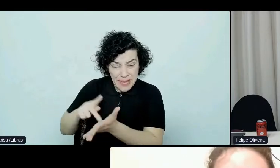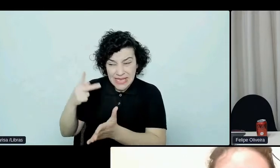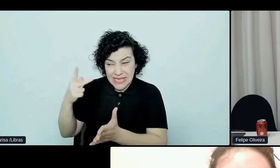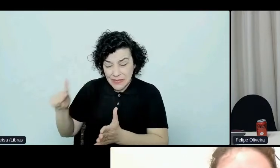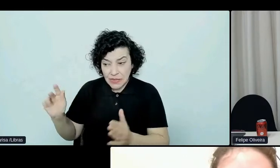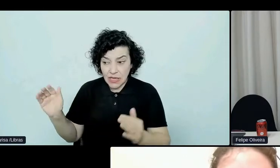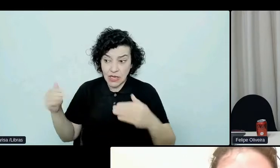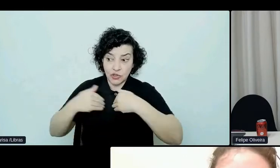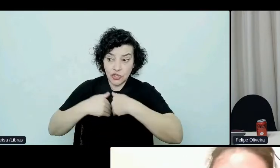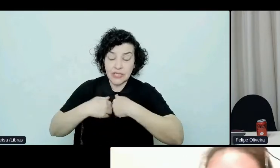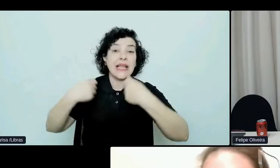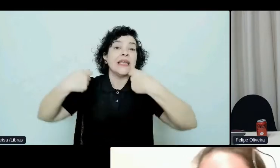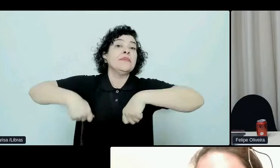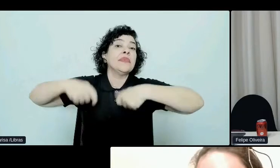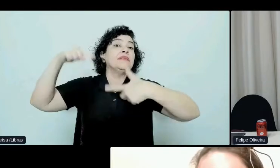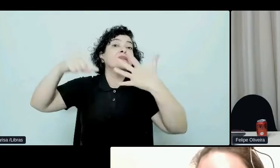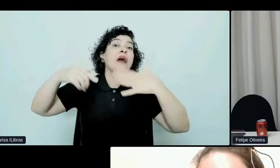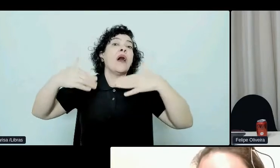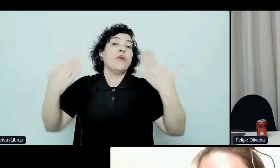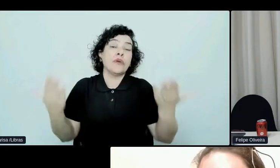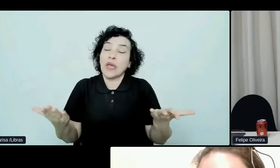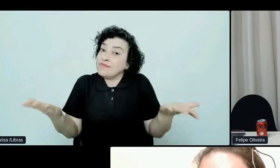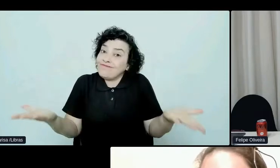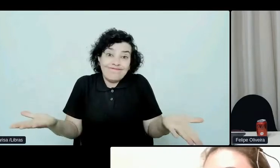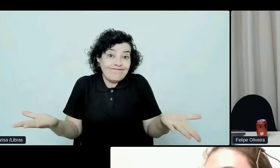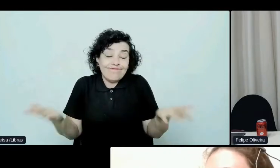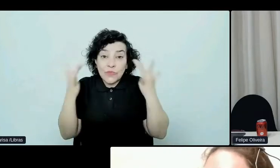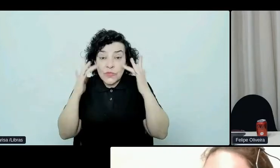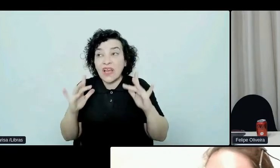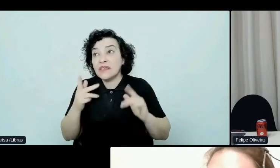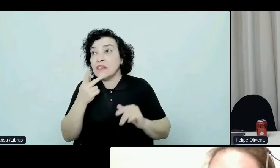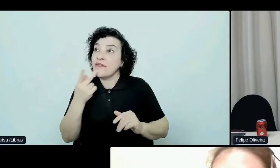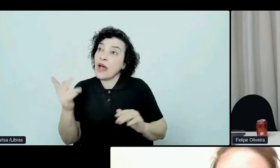a leitura, você não consegue